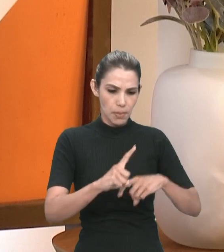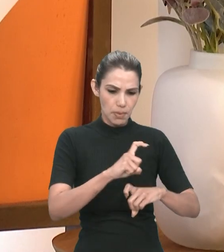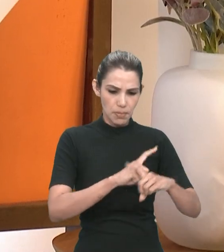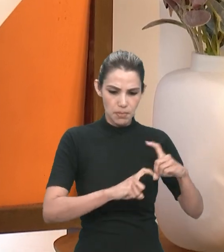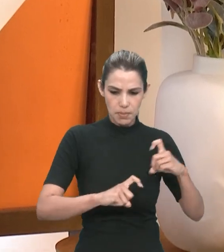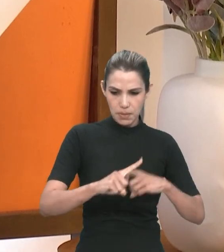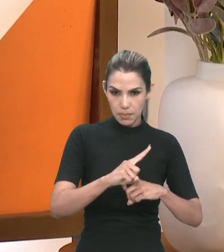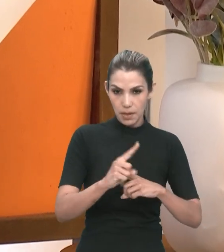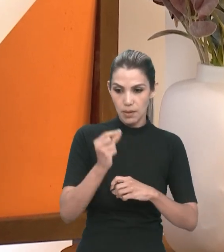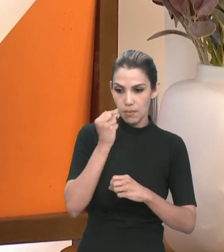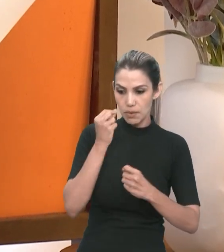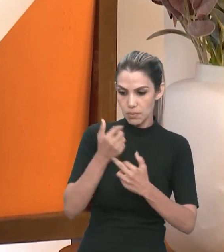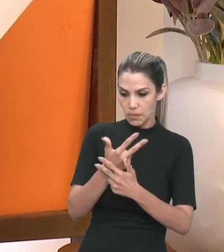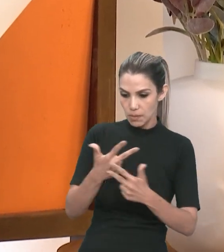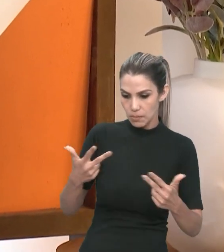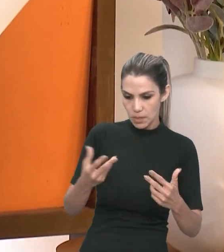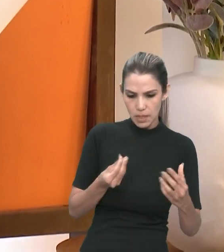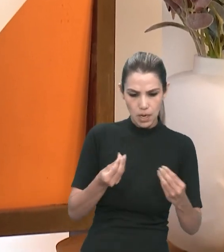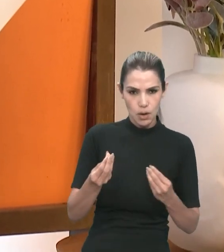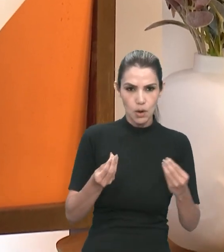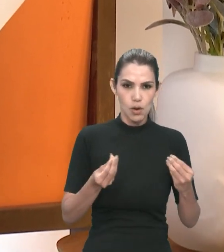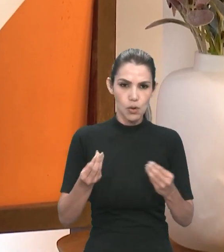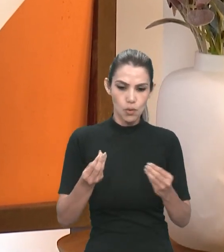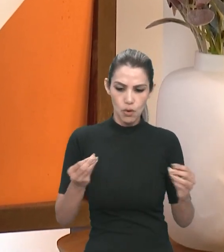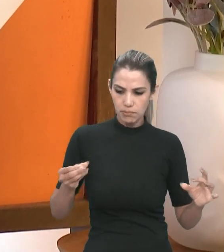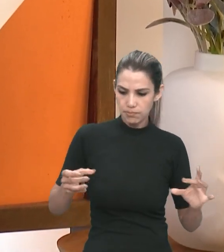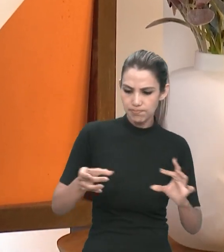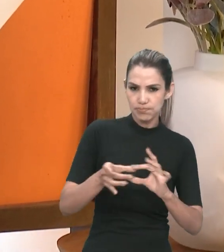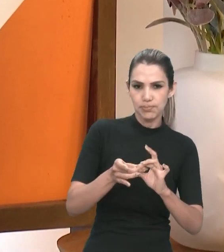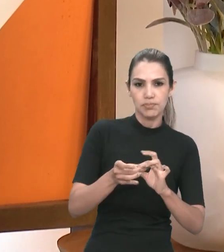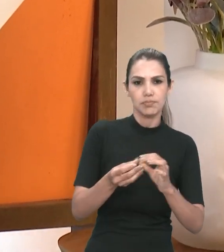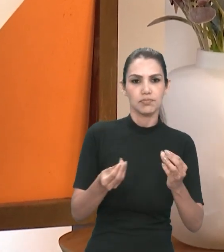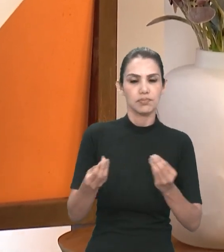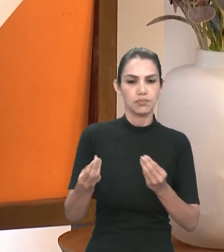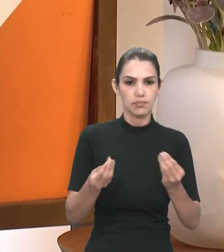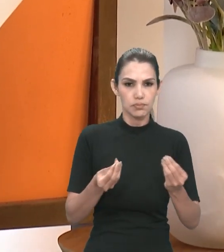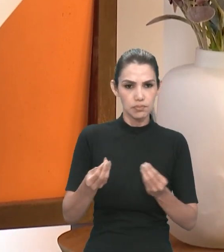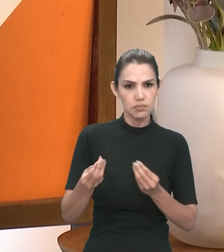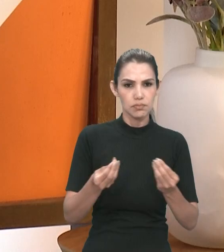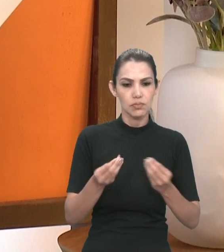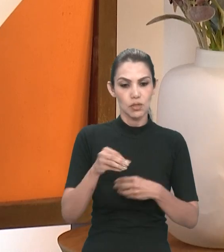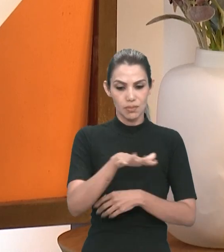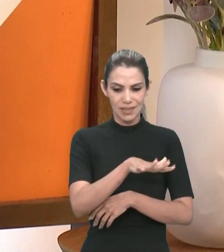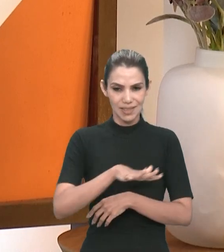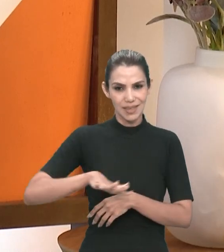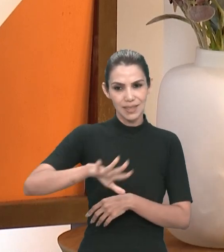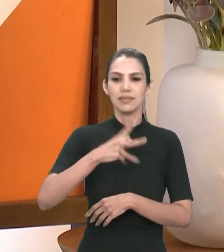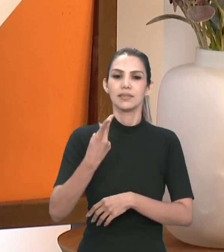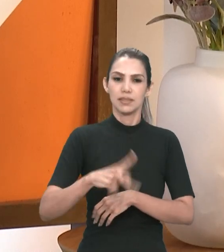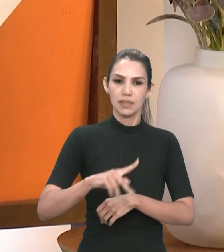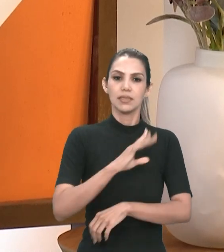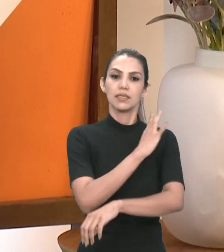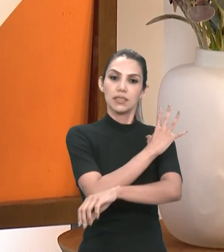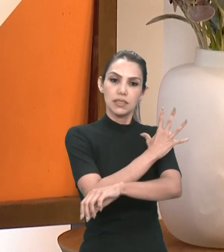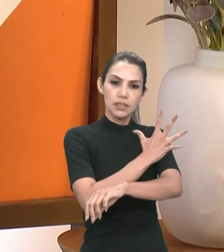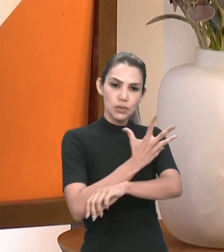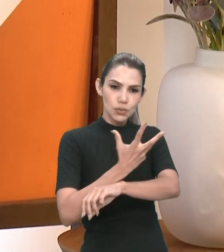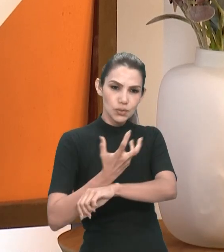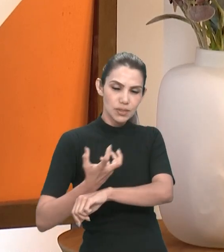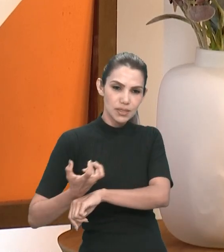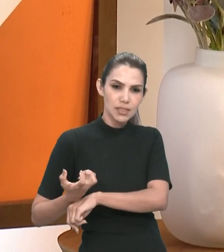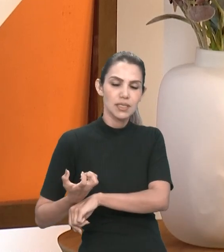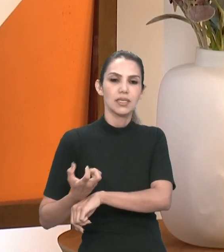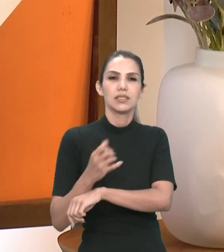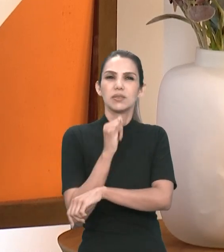e também entre os eumintos, em áreas fragmentadas do cerrado, né? Nessas áreas